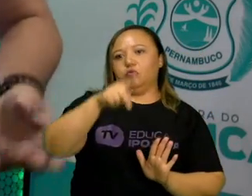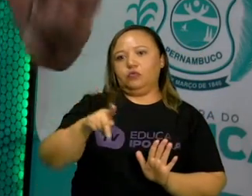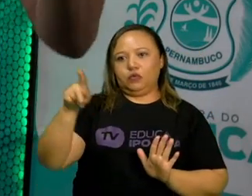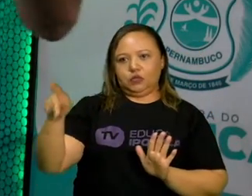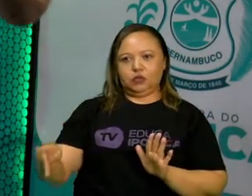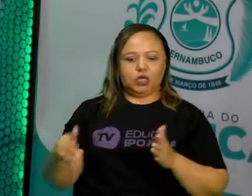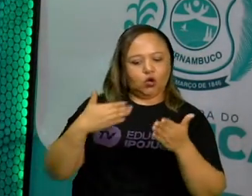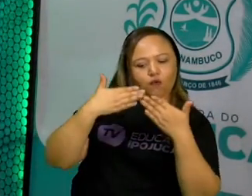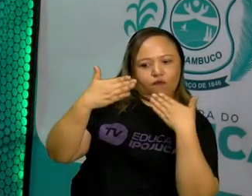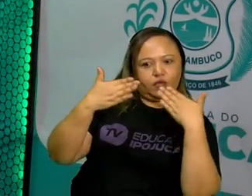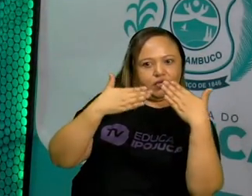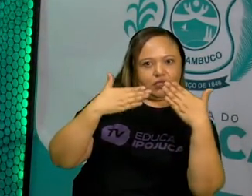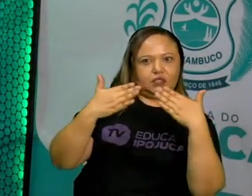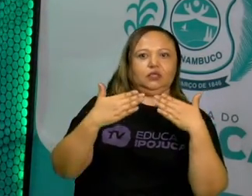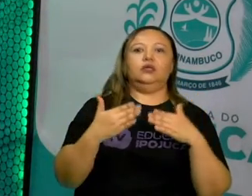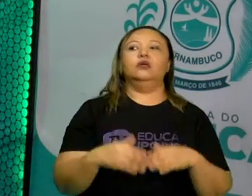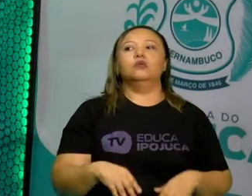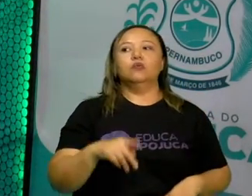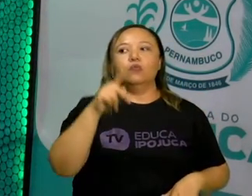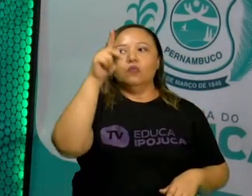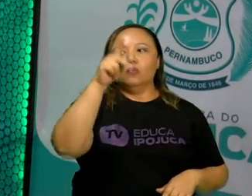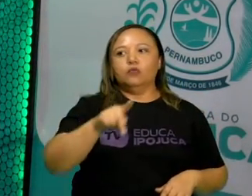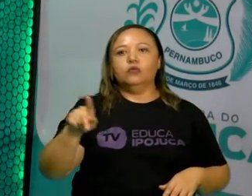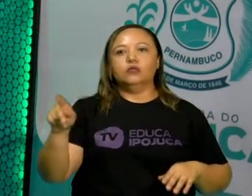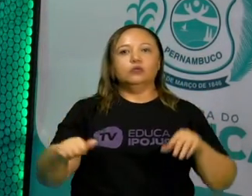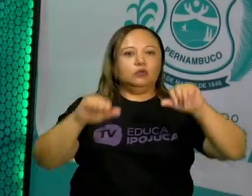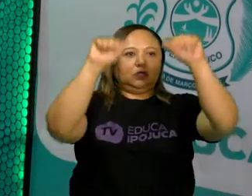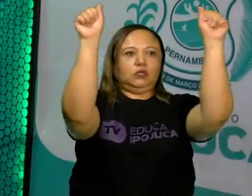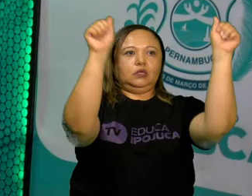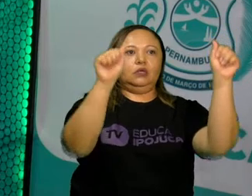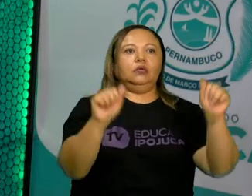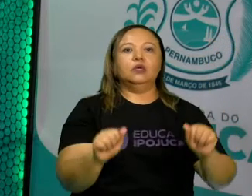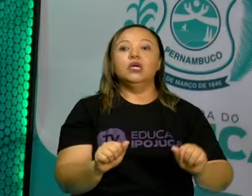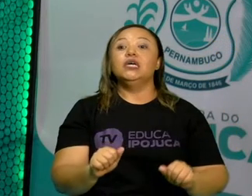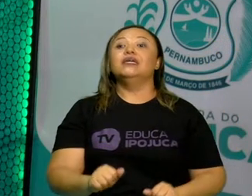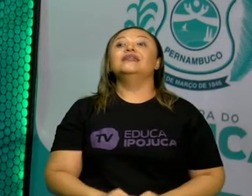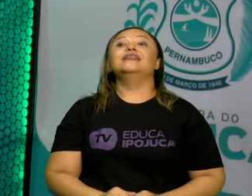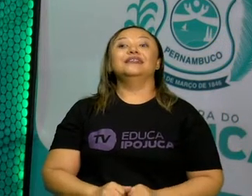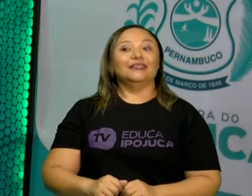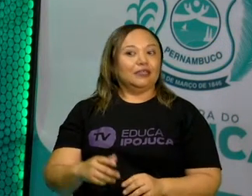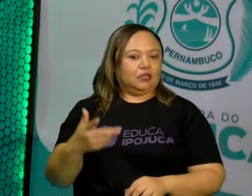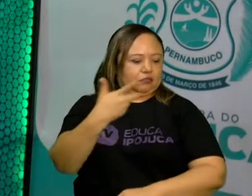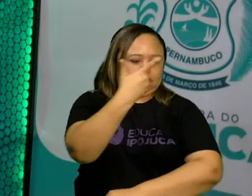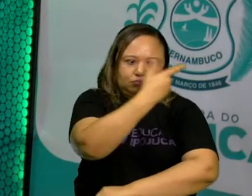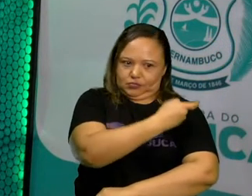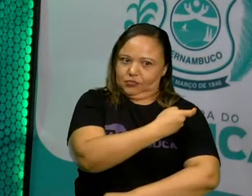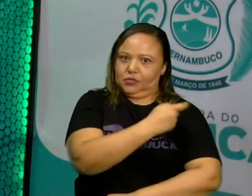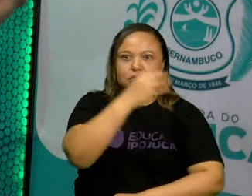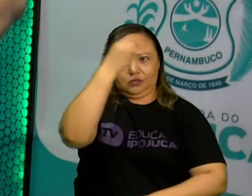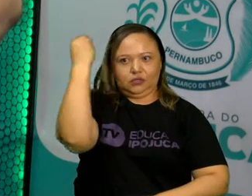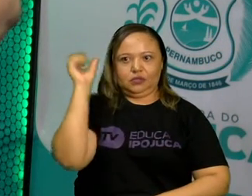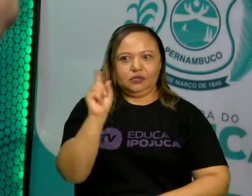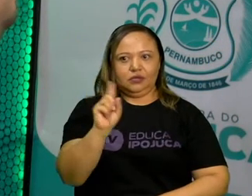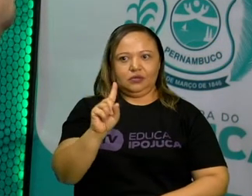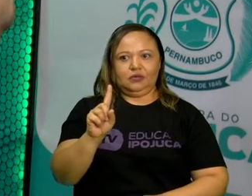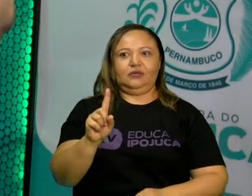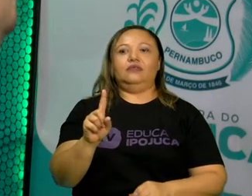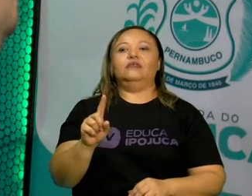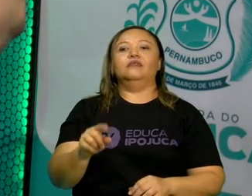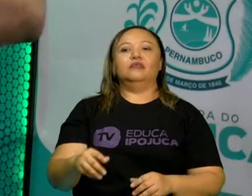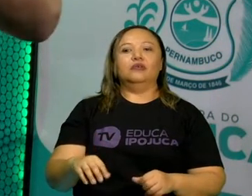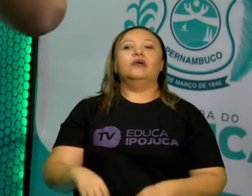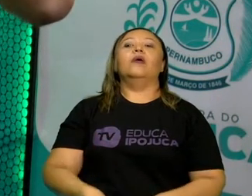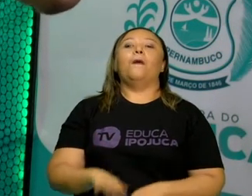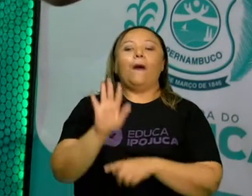sobre isso. E para finalizar, não esquece de vacinar. Ok? Vamos se proteger contra a